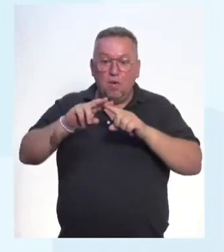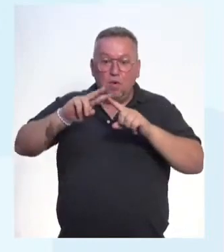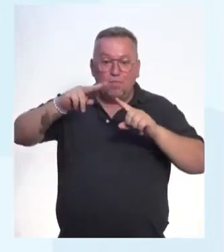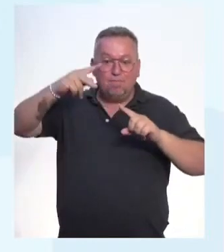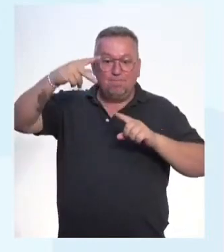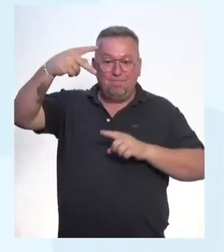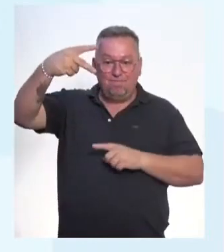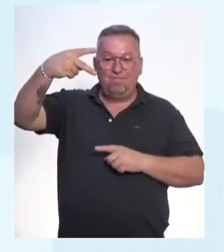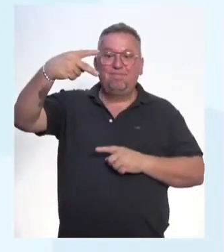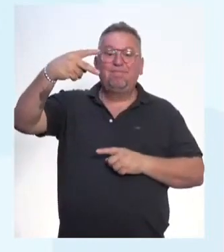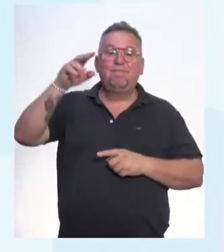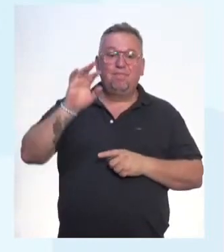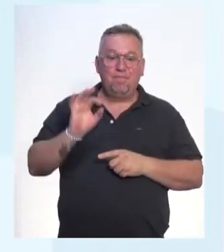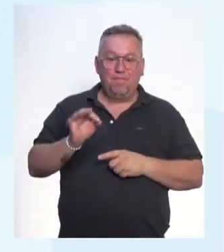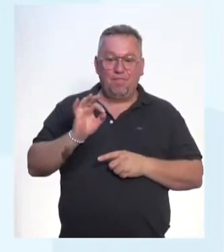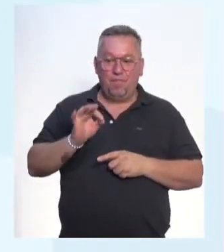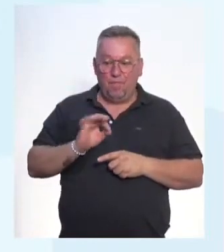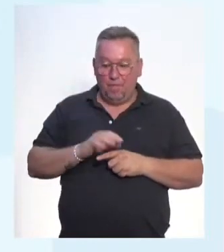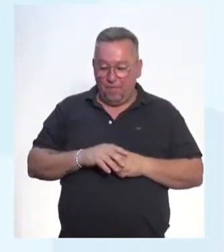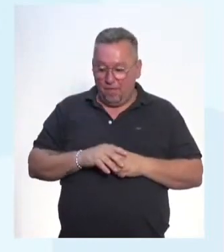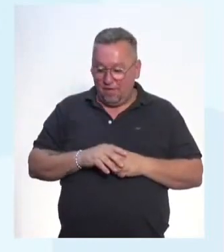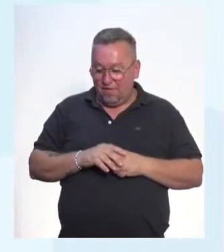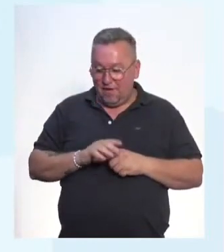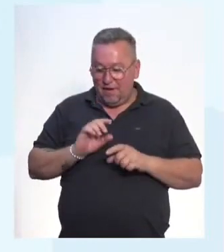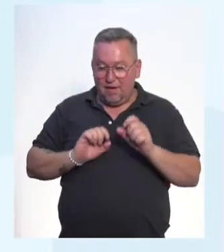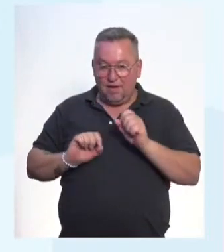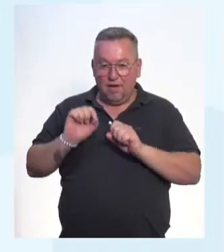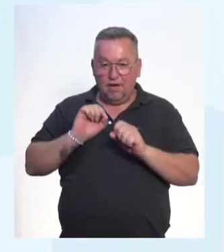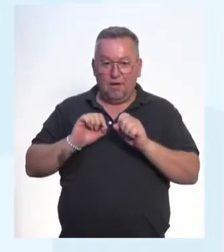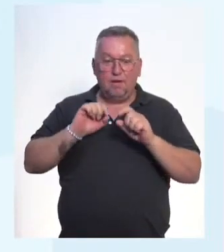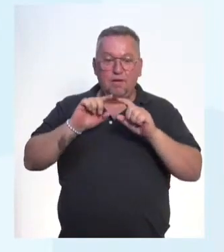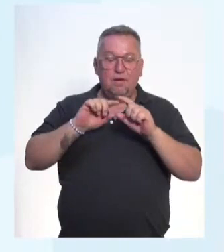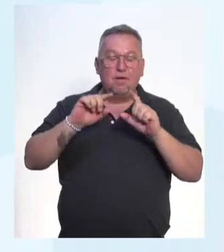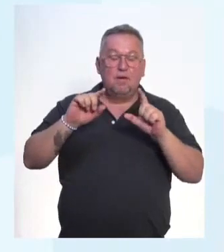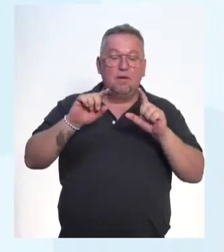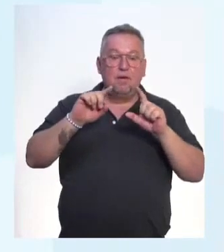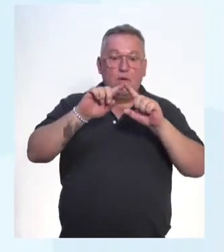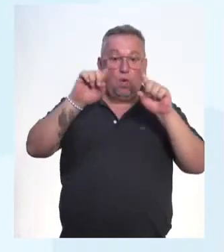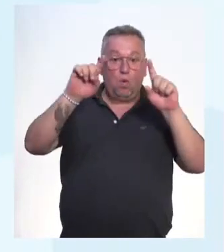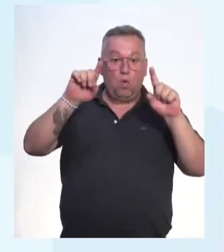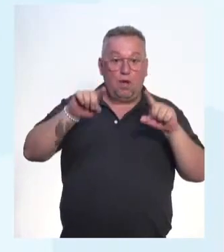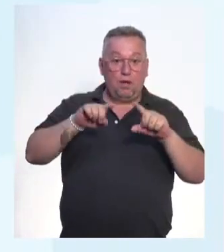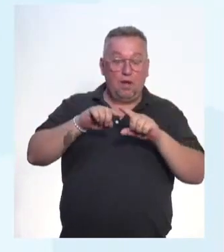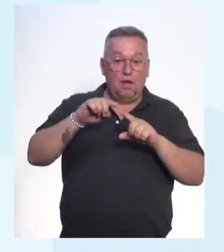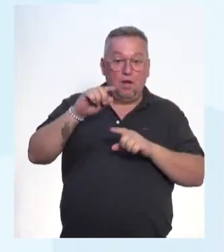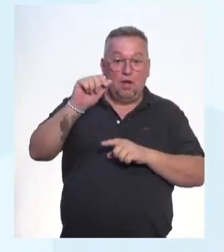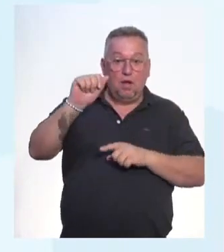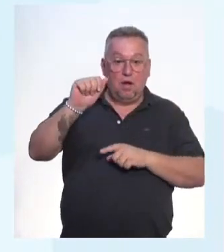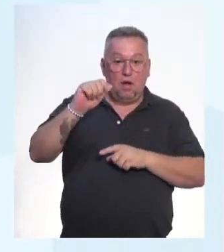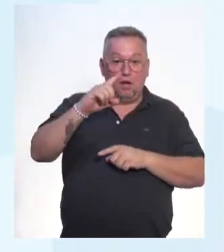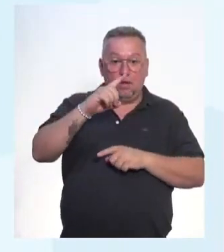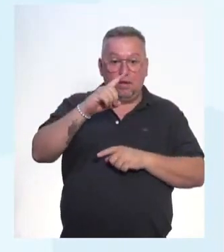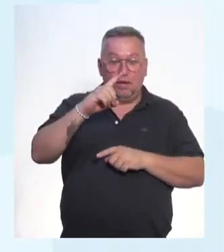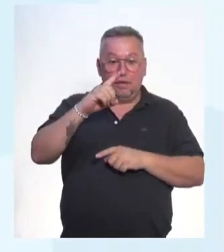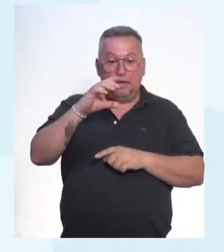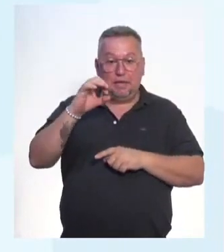ao quadrado? Exatamente. Lembra, no quadrado A, deu 100 centímetros quadrados. No